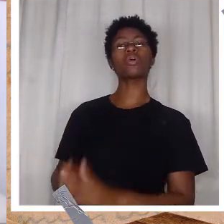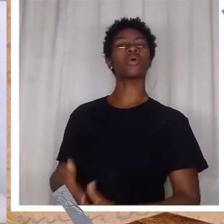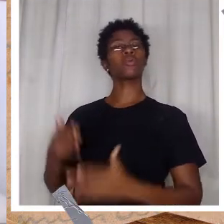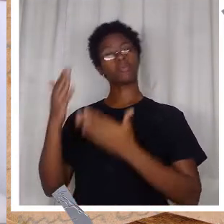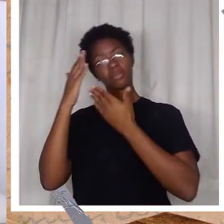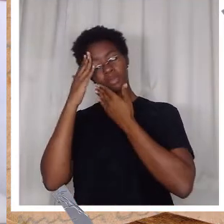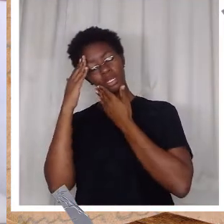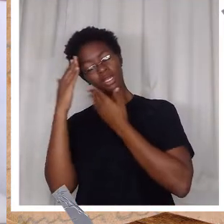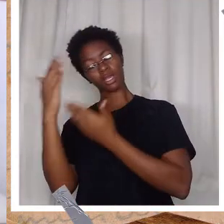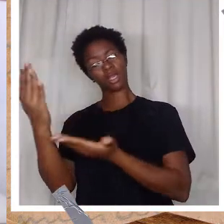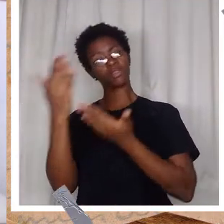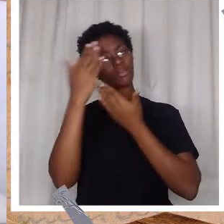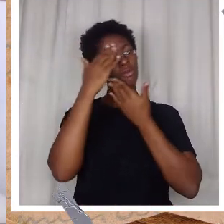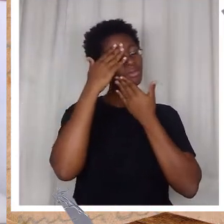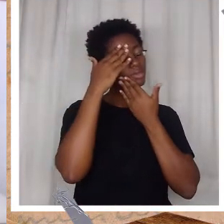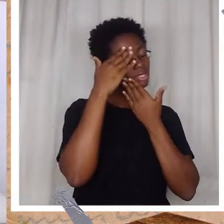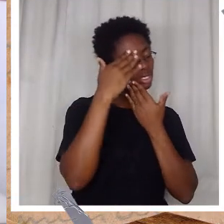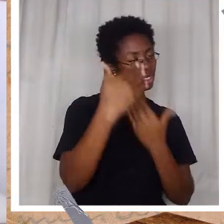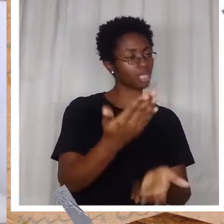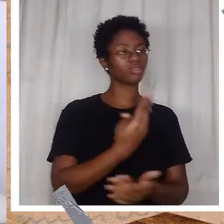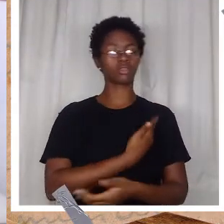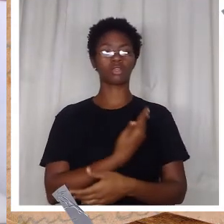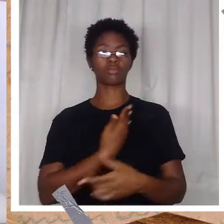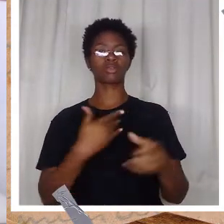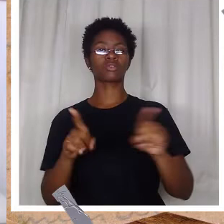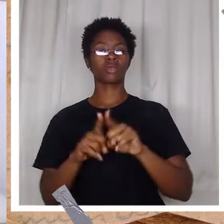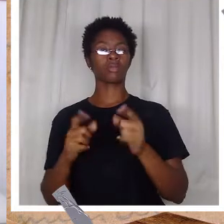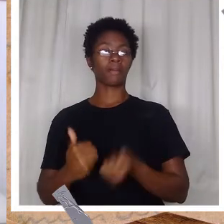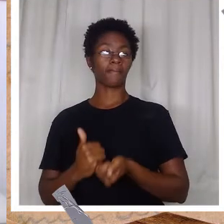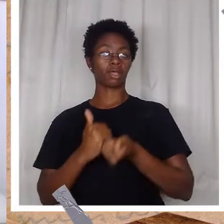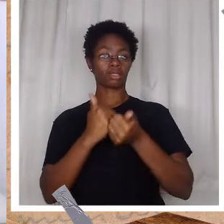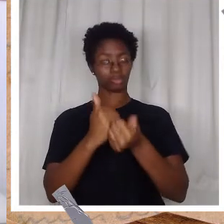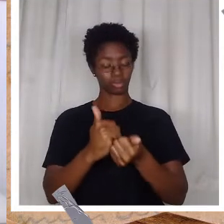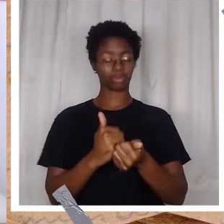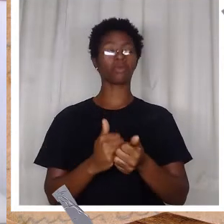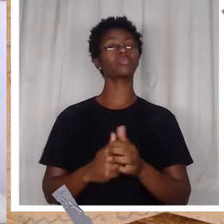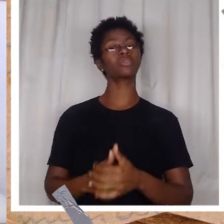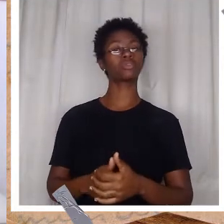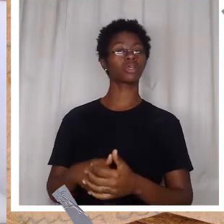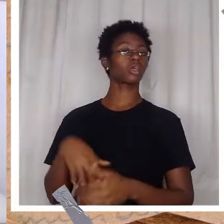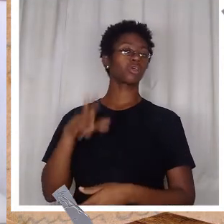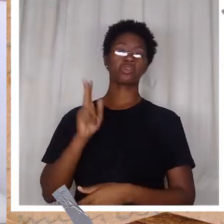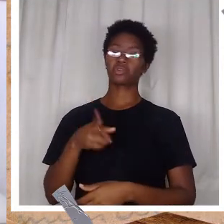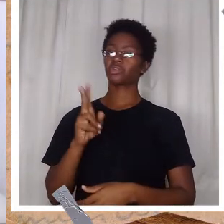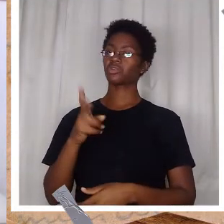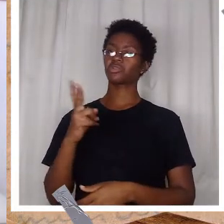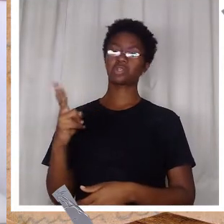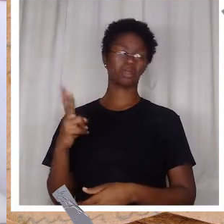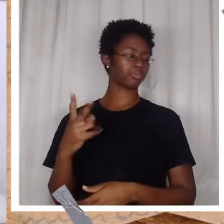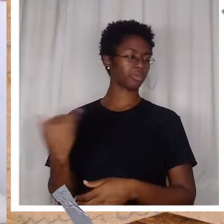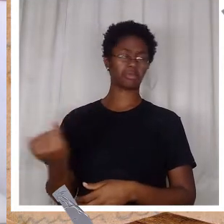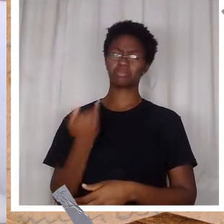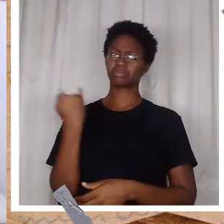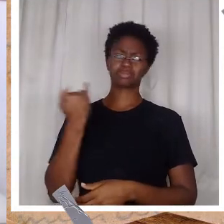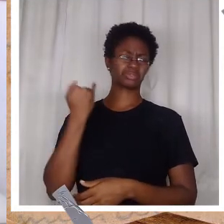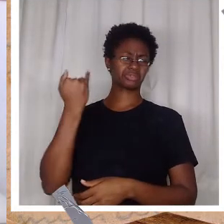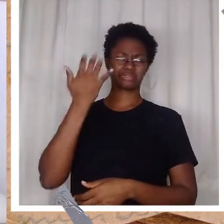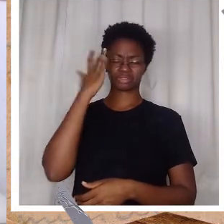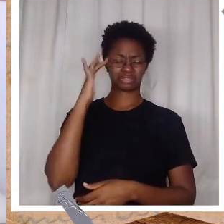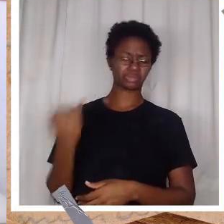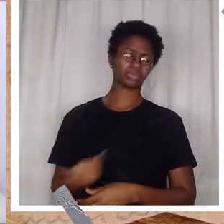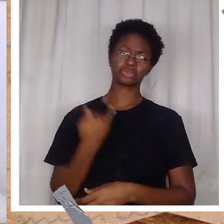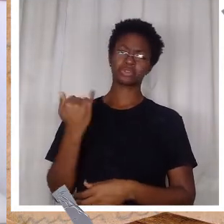se foi, nosso parceiro. Dizer que estou sempre à disposição de vocês. É fundamental que esse projeto